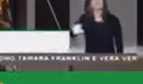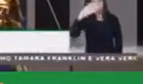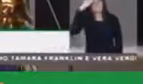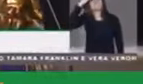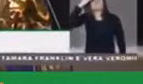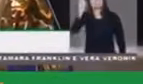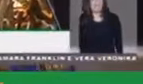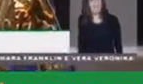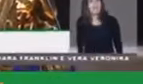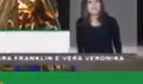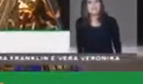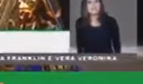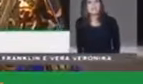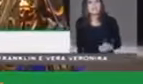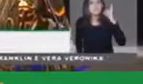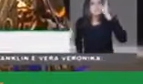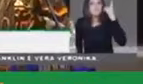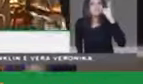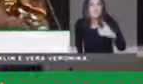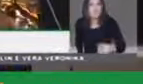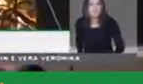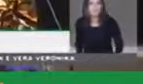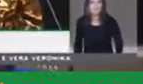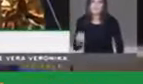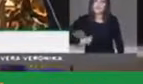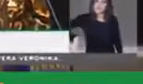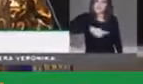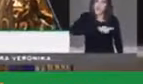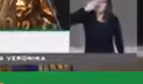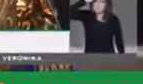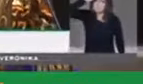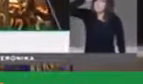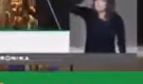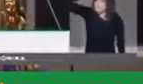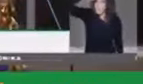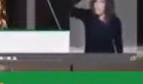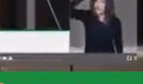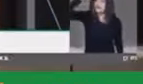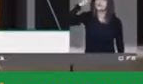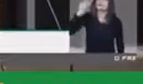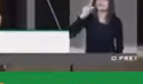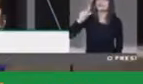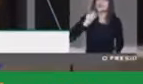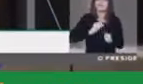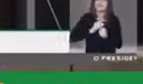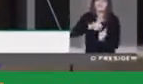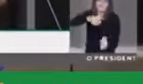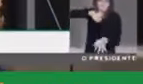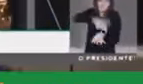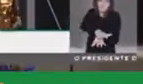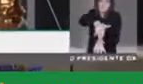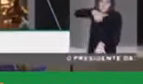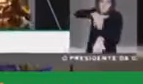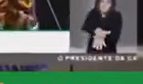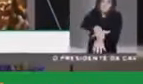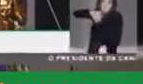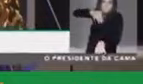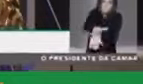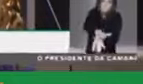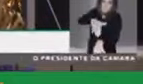Sabe, senhor deputado, que nós fomos possuídas